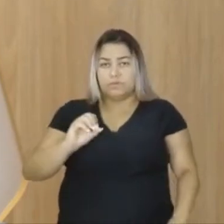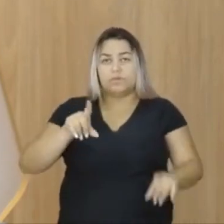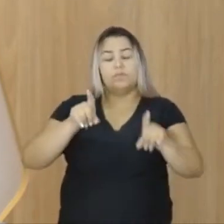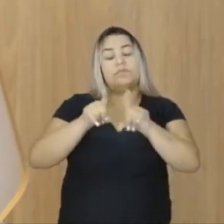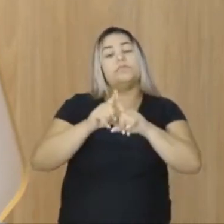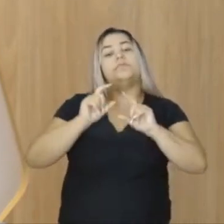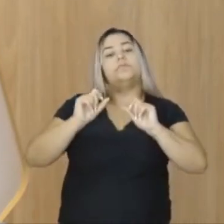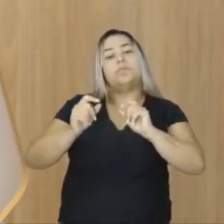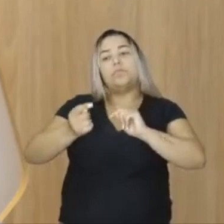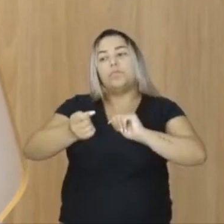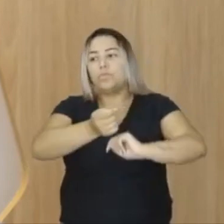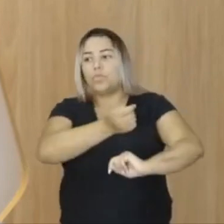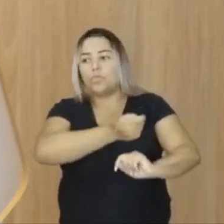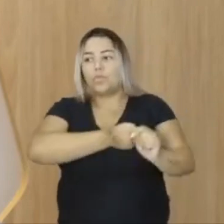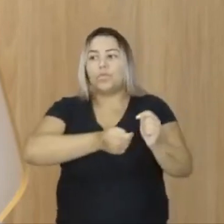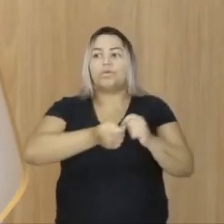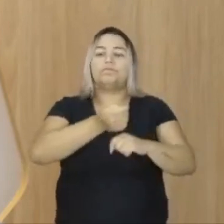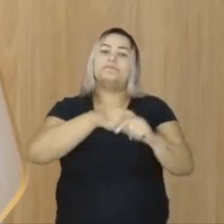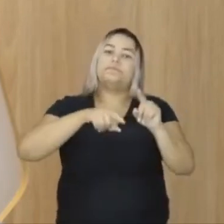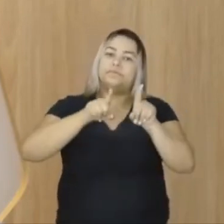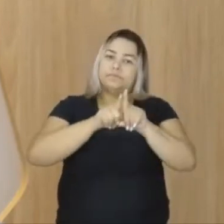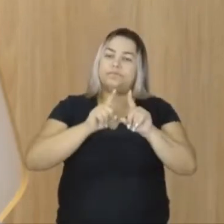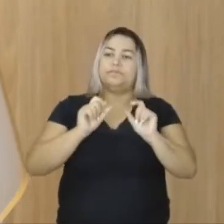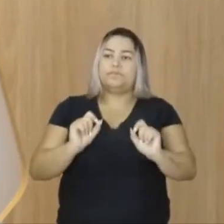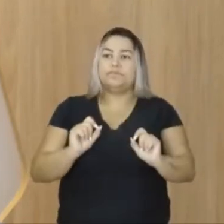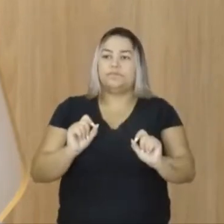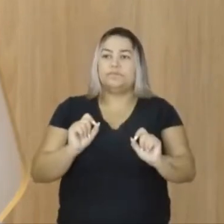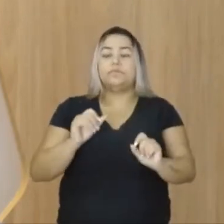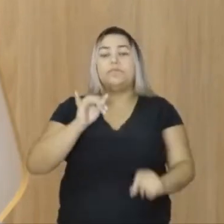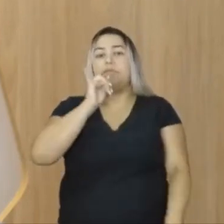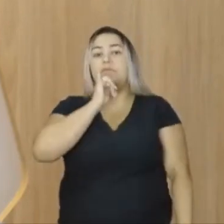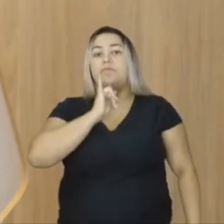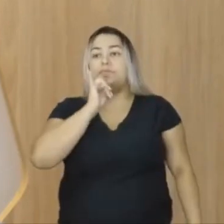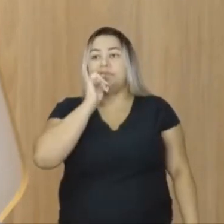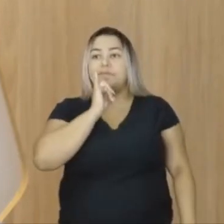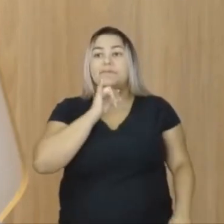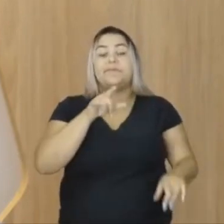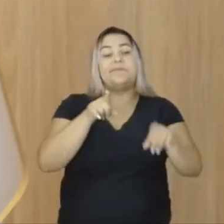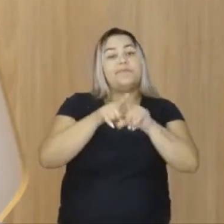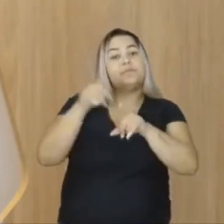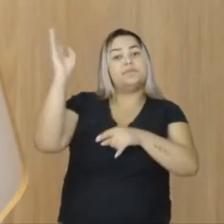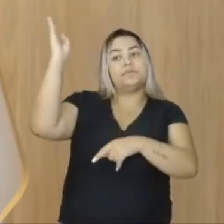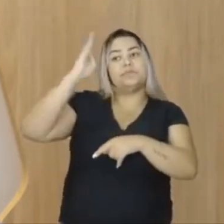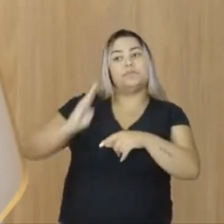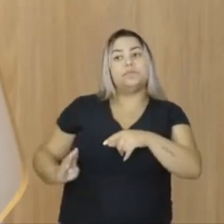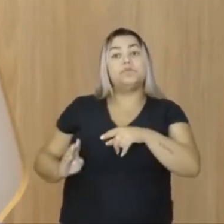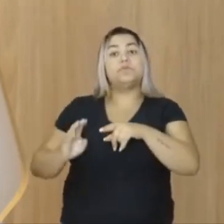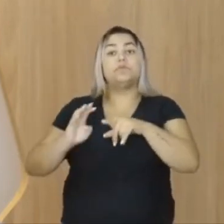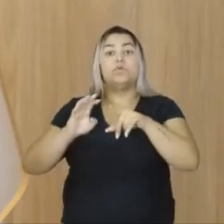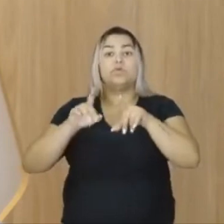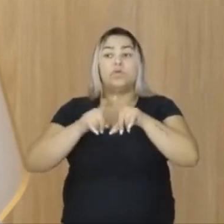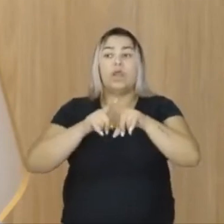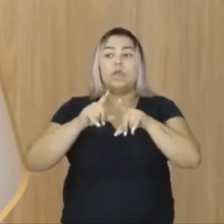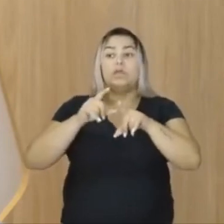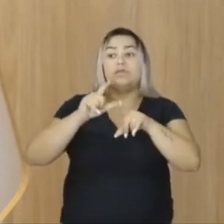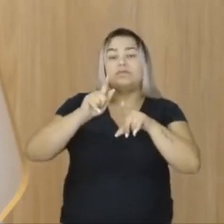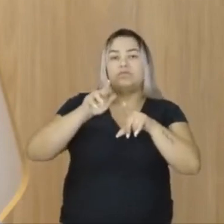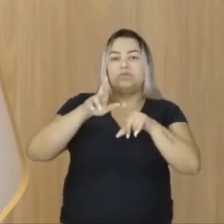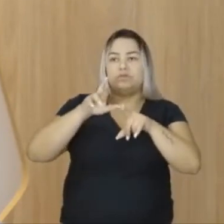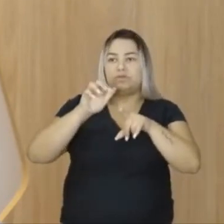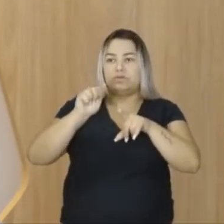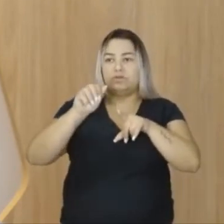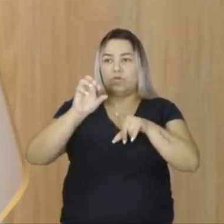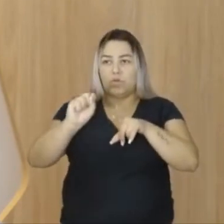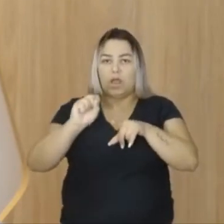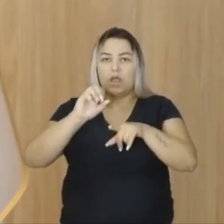a ser uma economia com valor agregado. Vamos fazer um exercício aqui. O Brasil é exportador de grãos, mas ao invés de exportar o grão